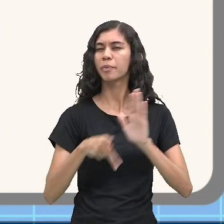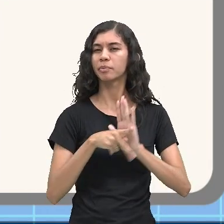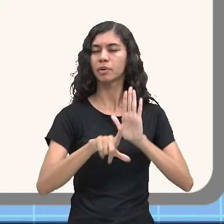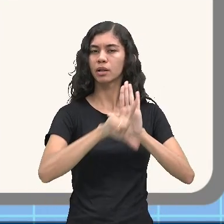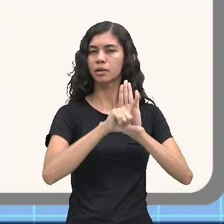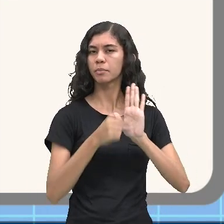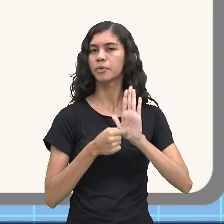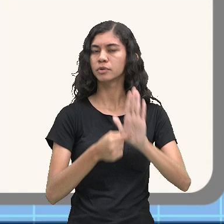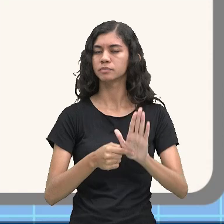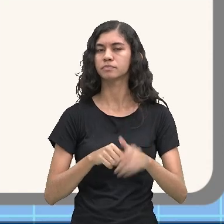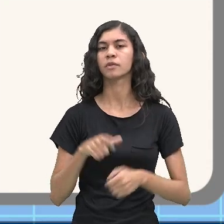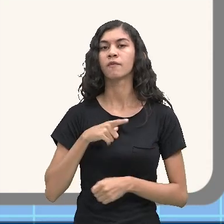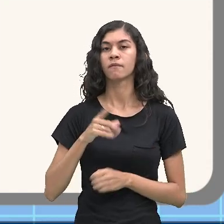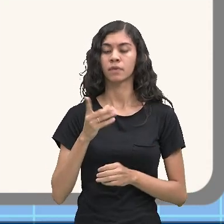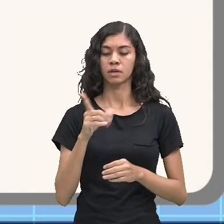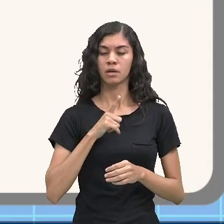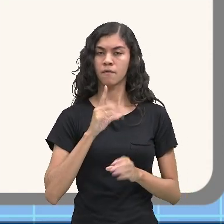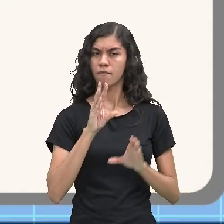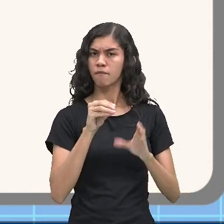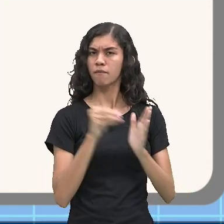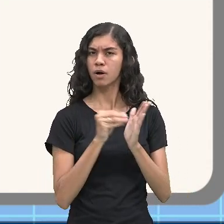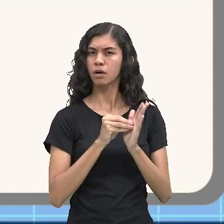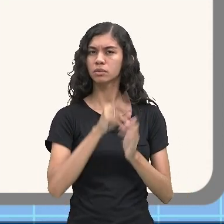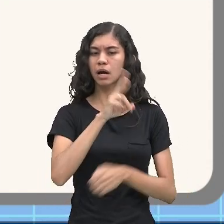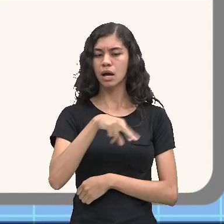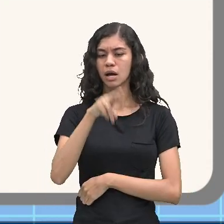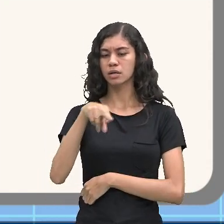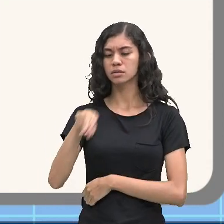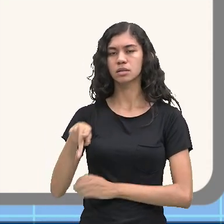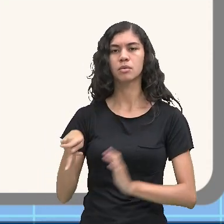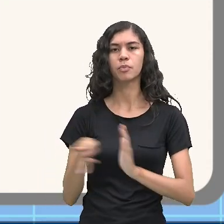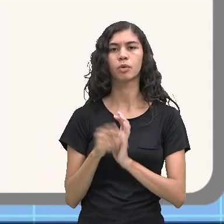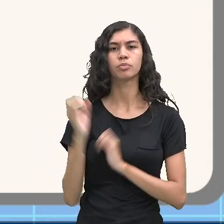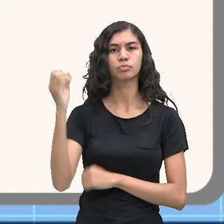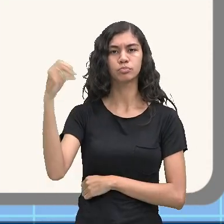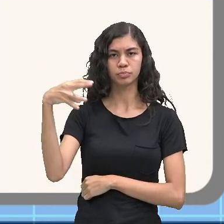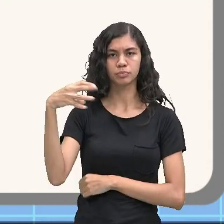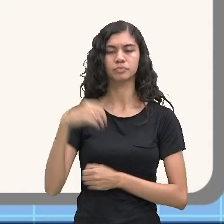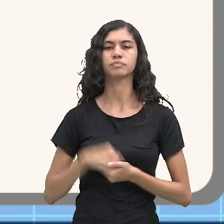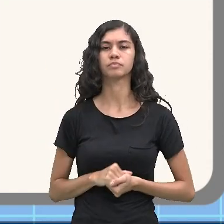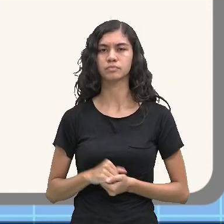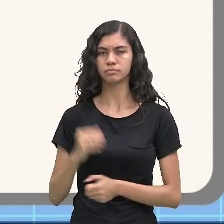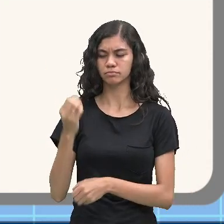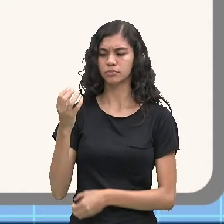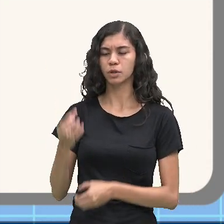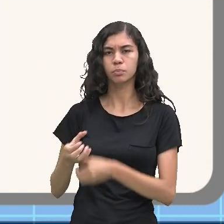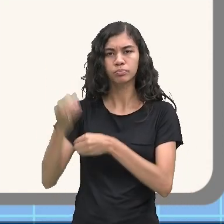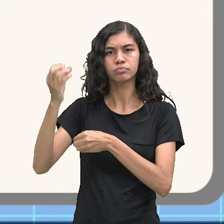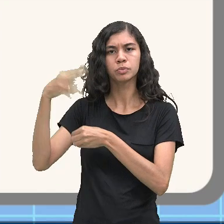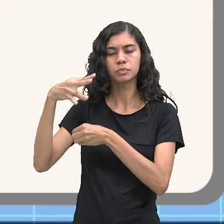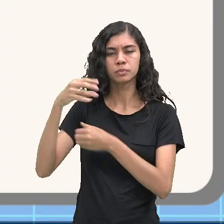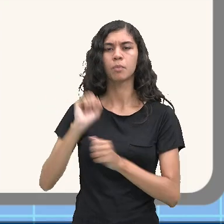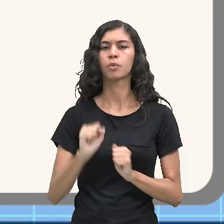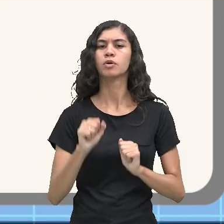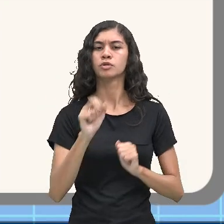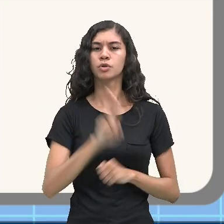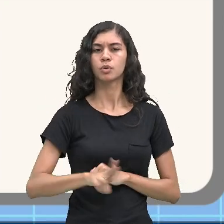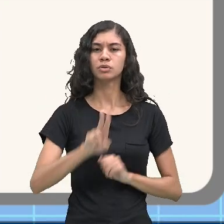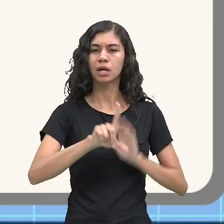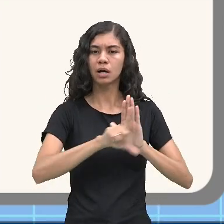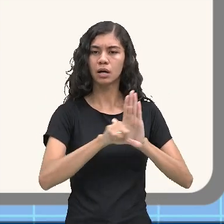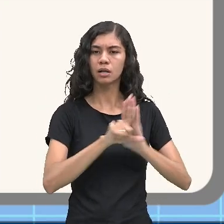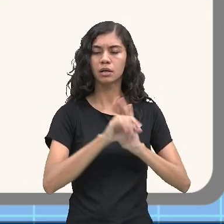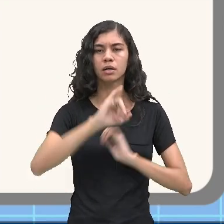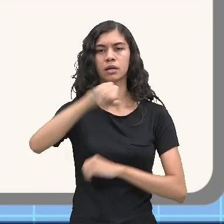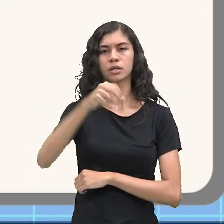resistência da lâmpada, não é? Para calcular a resistência da lâmpada, olha, nós podemos utilizar a lei de Joule, não é? Potência